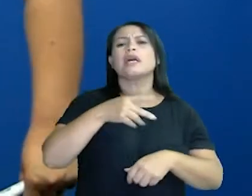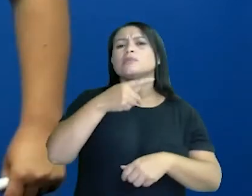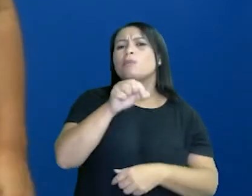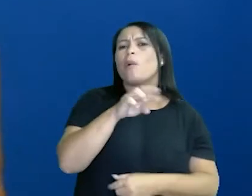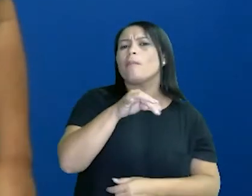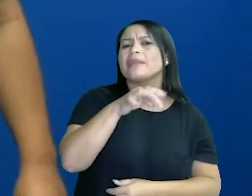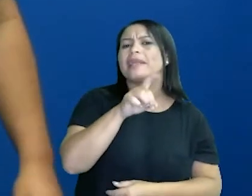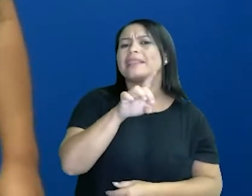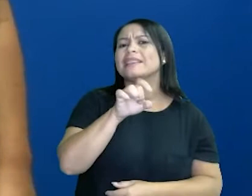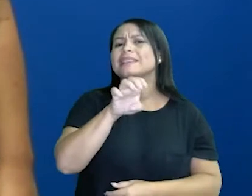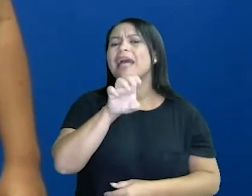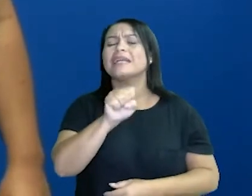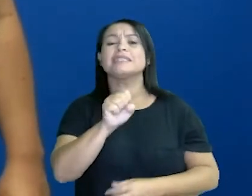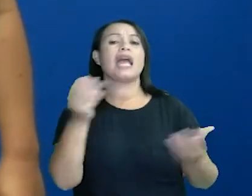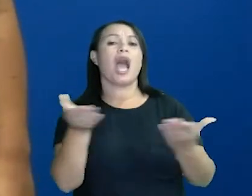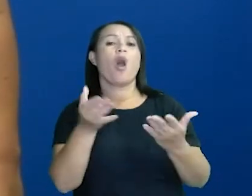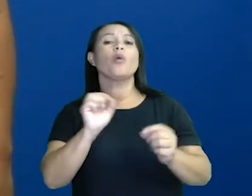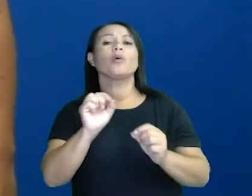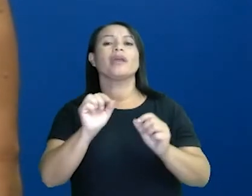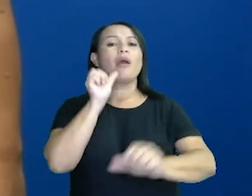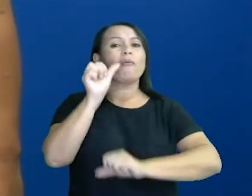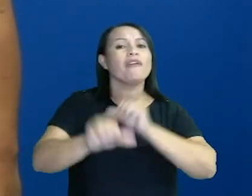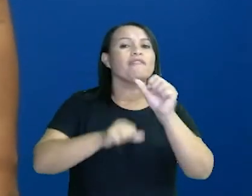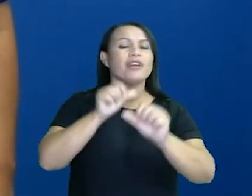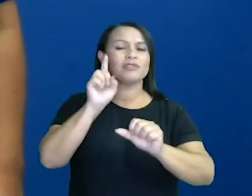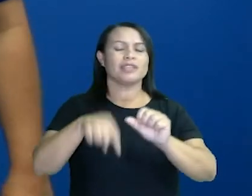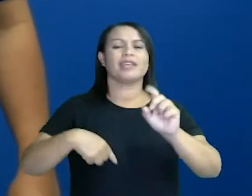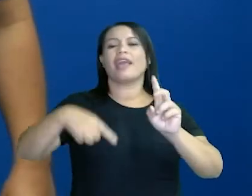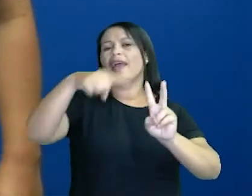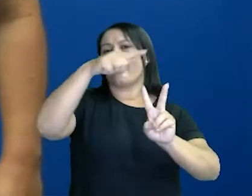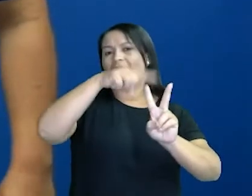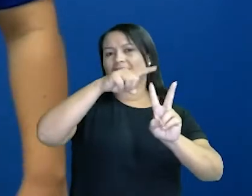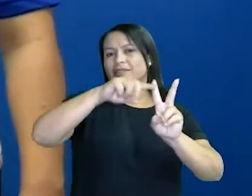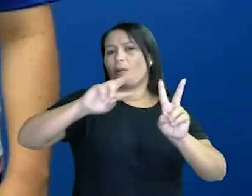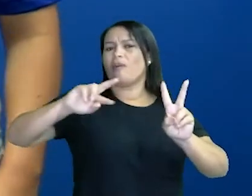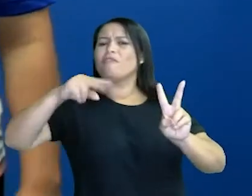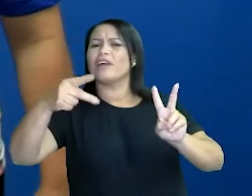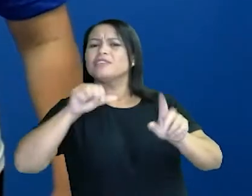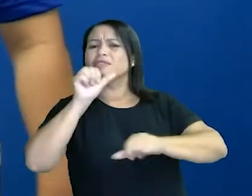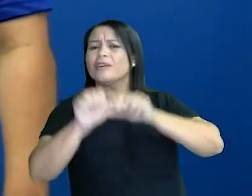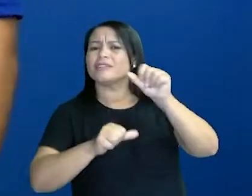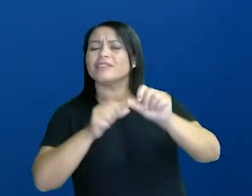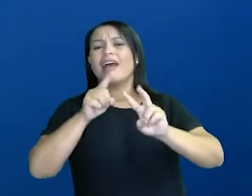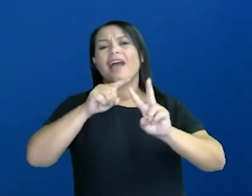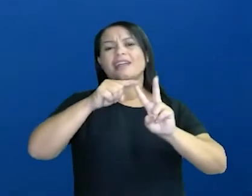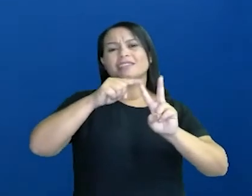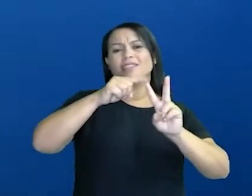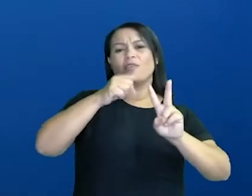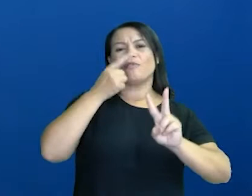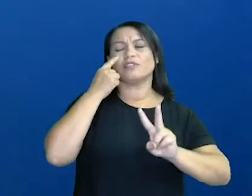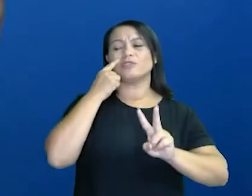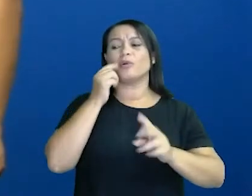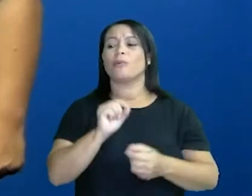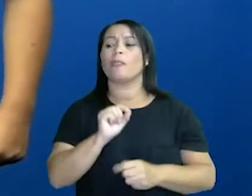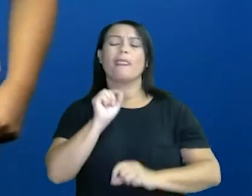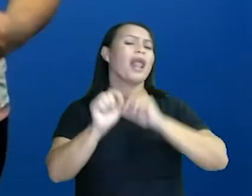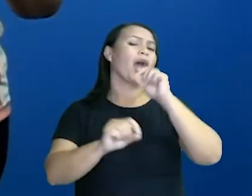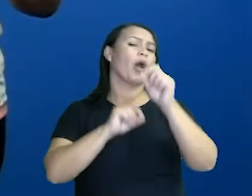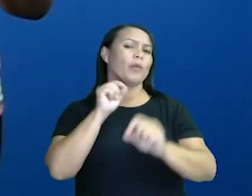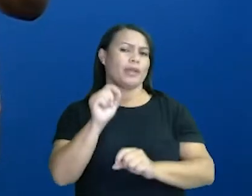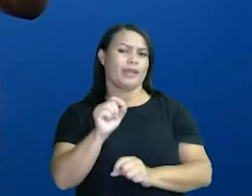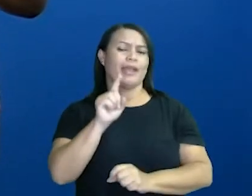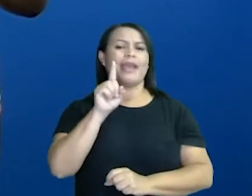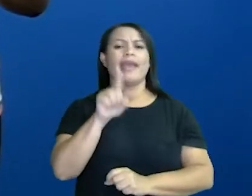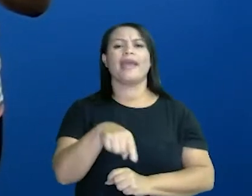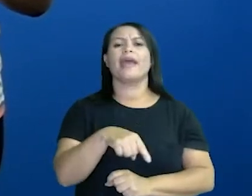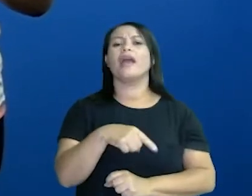agora a gente sempre fértil essa potência que é a radiciação com essa definição tá ela é o que